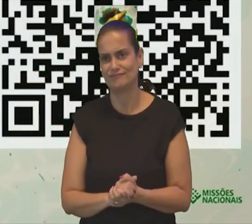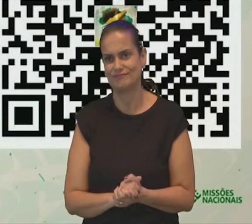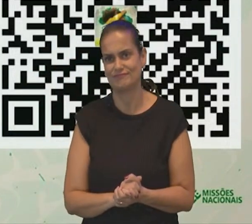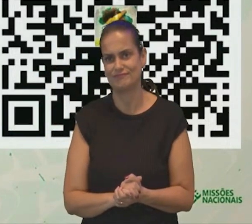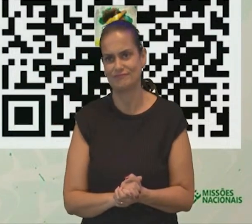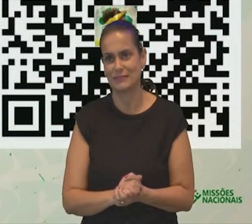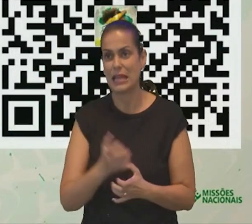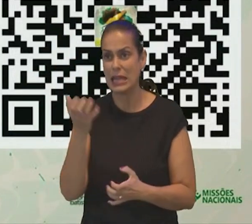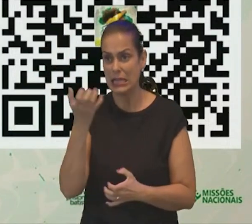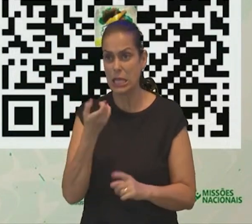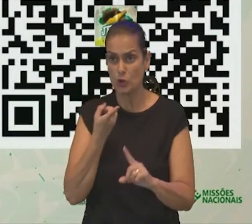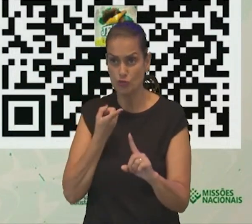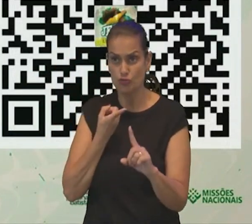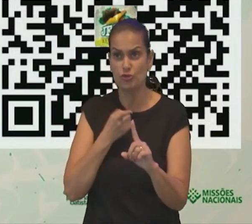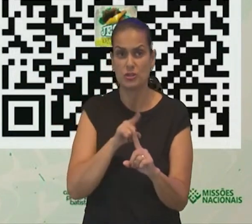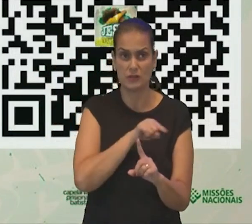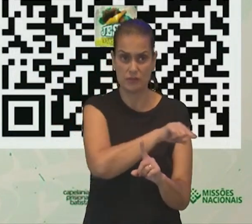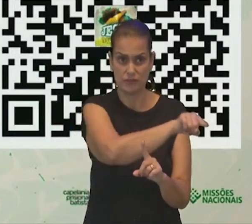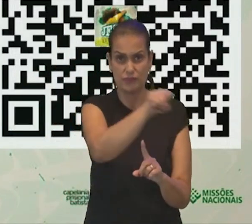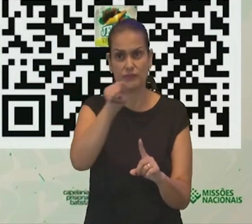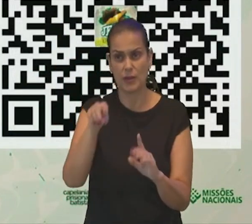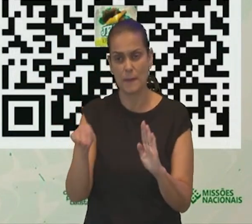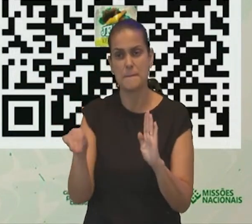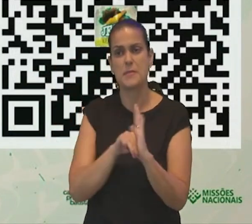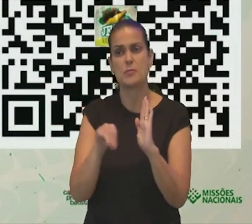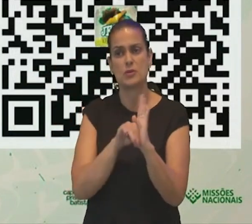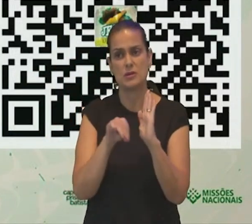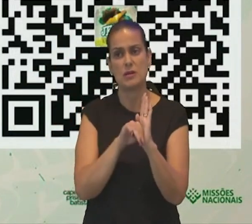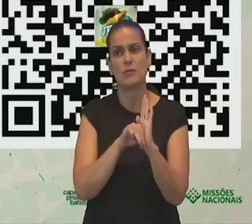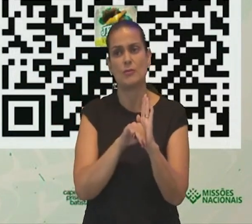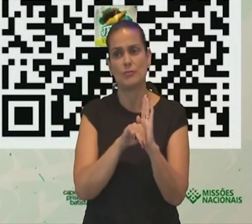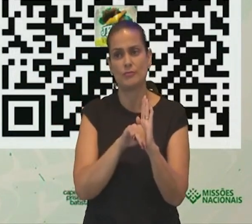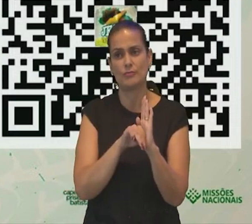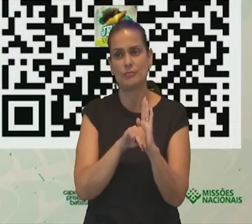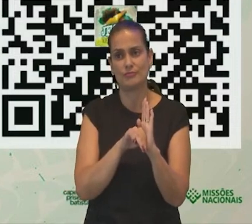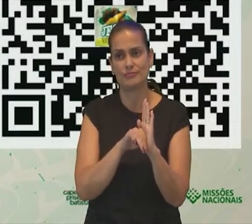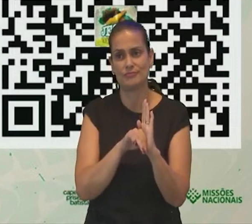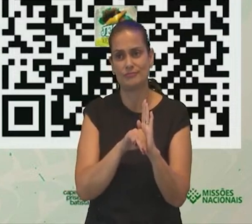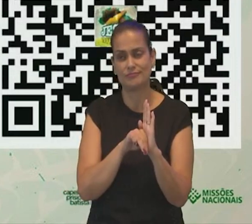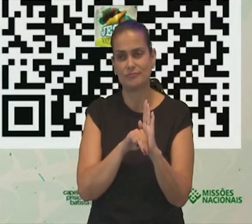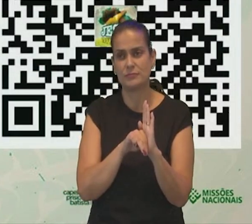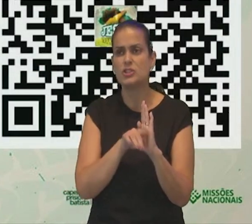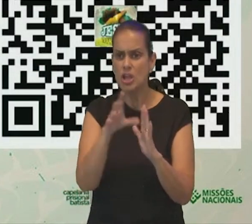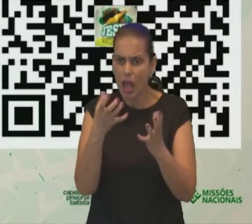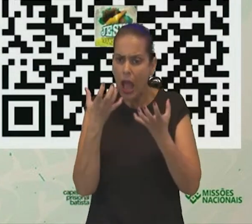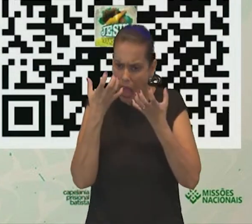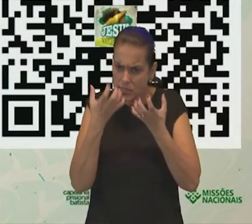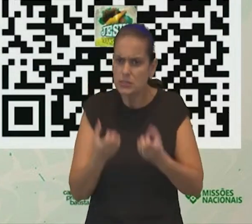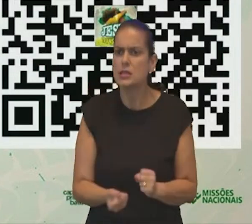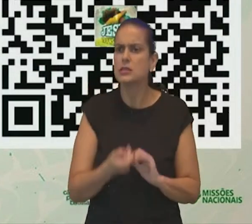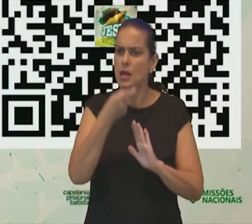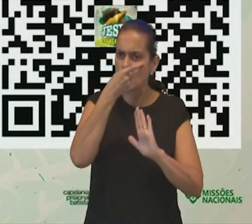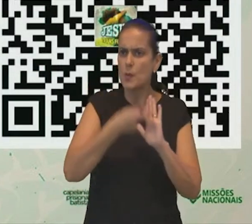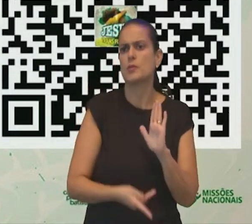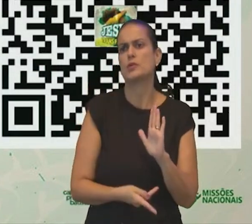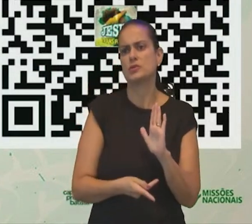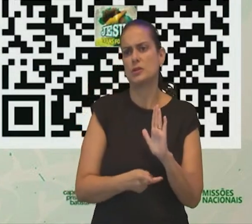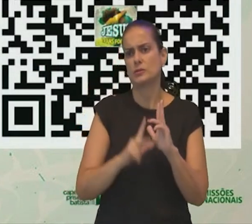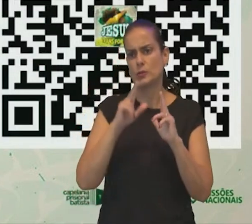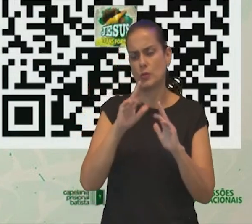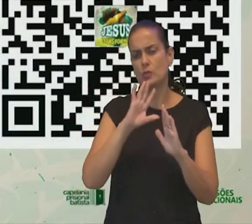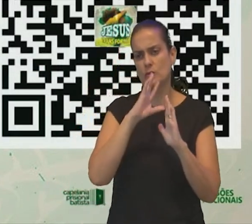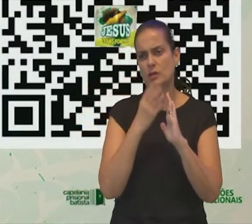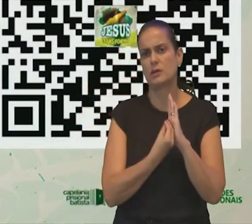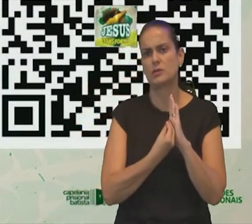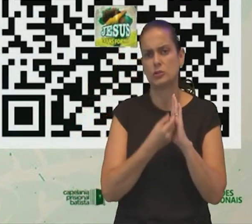E eu quero fazer um desafio para a Memorial, de adotar esse projeto como igreja,